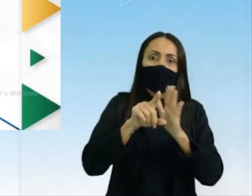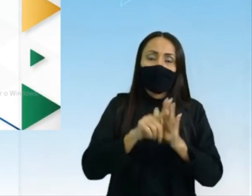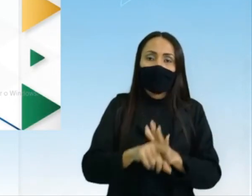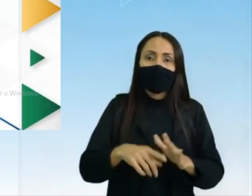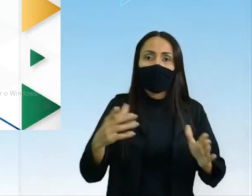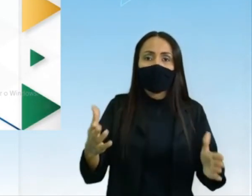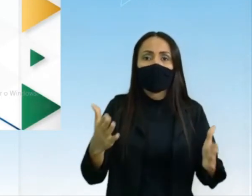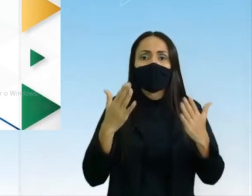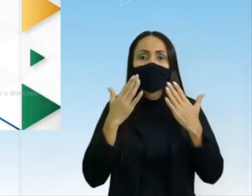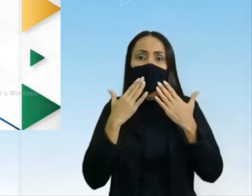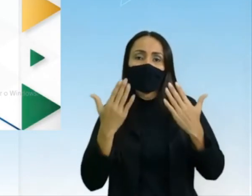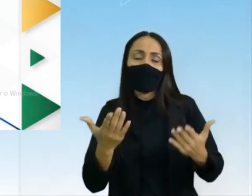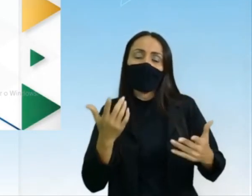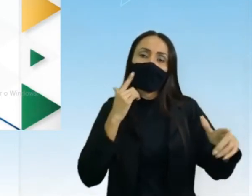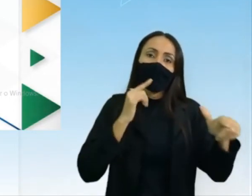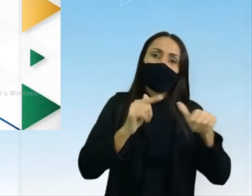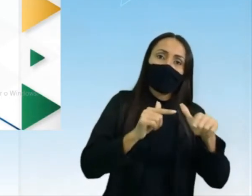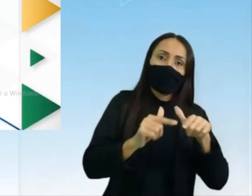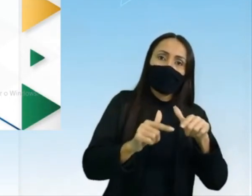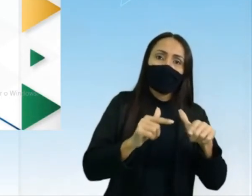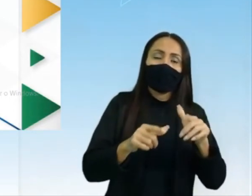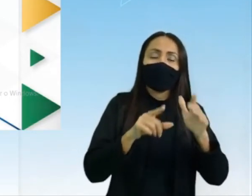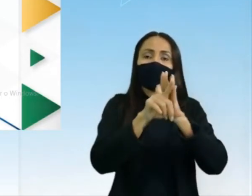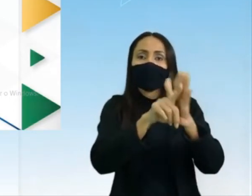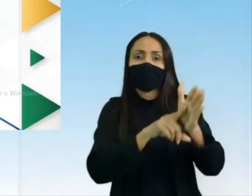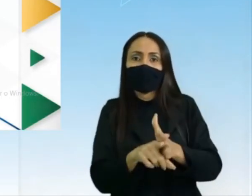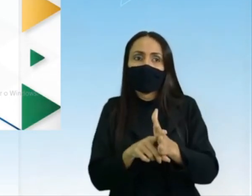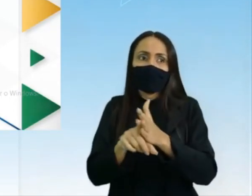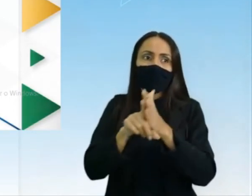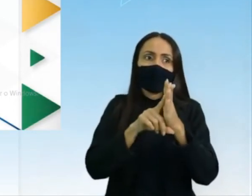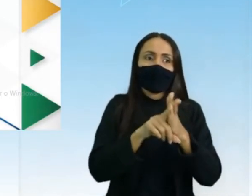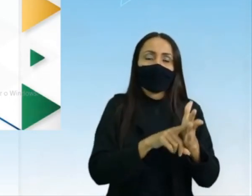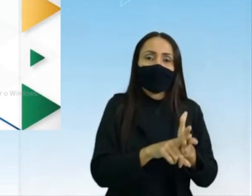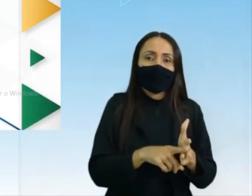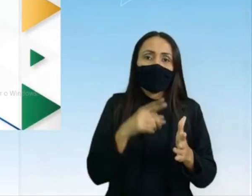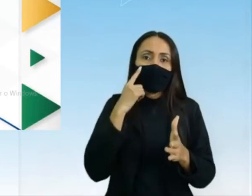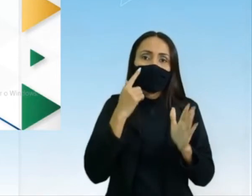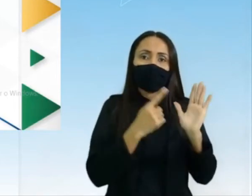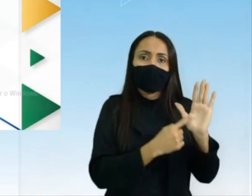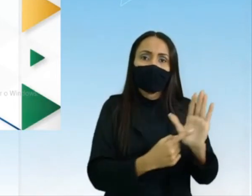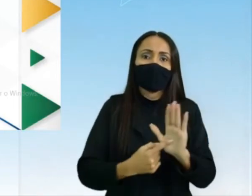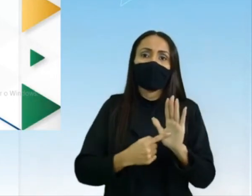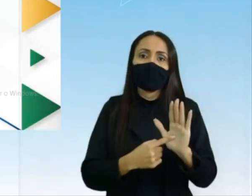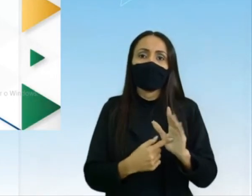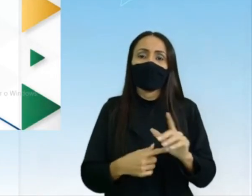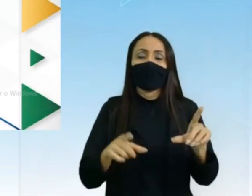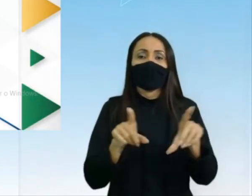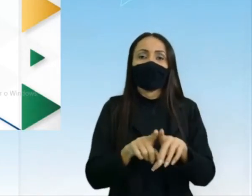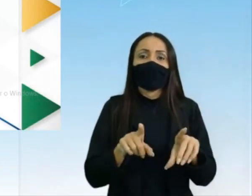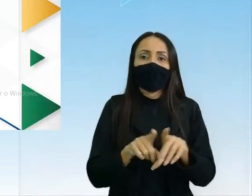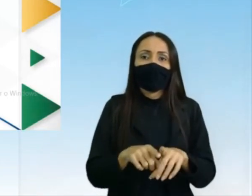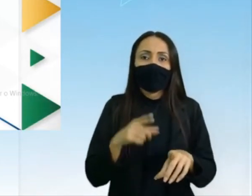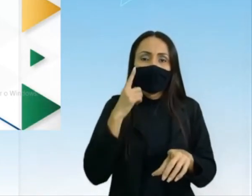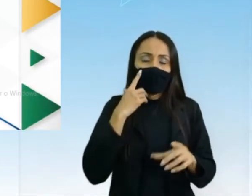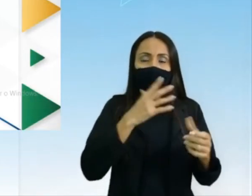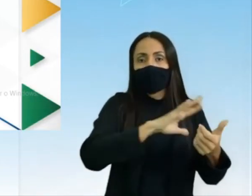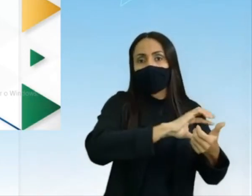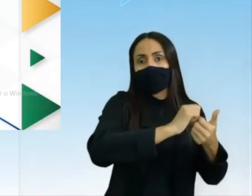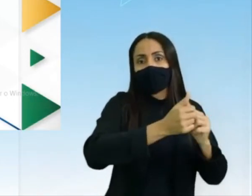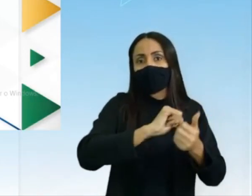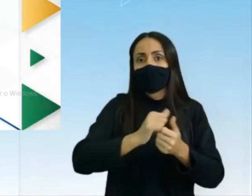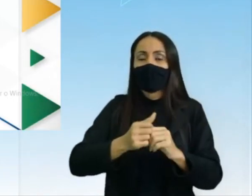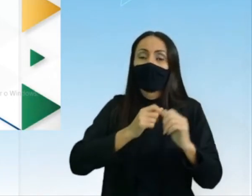pedir que faça algum trabalho, uma pesquisa para apresentar e também justamente essa adaptação